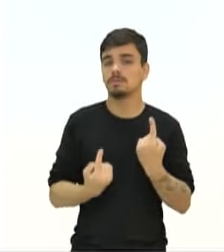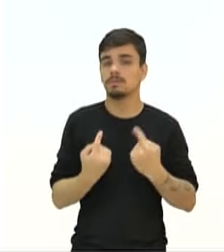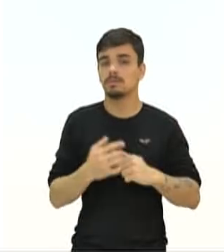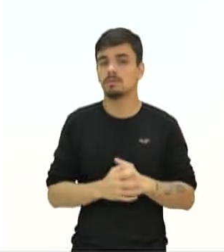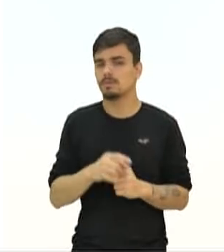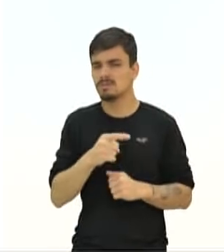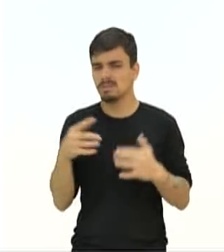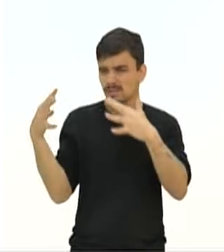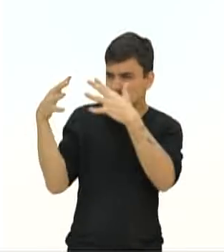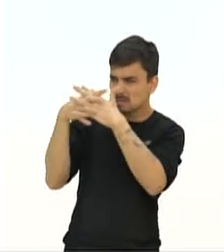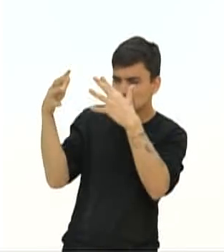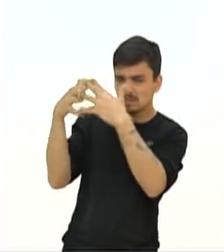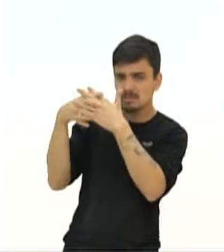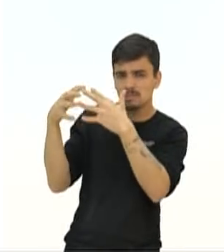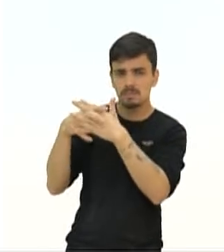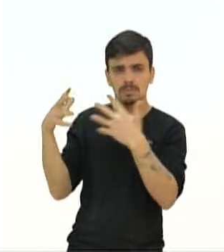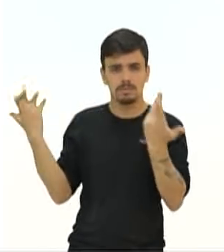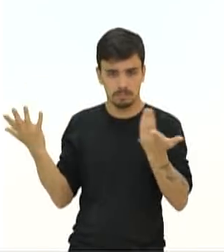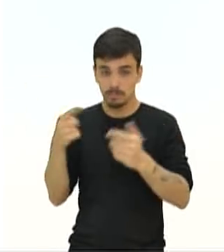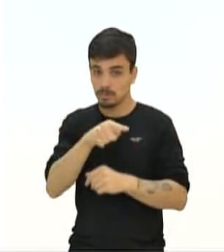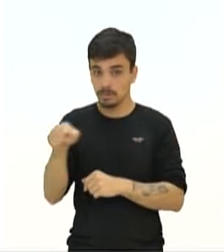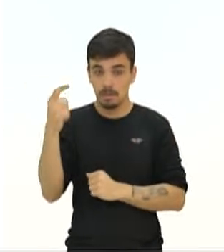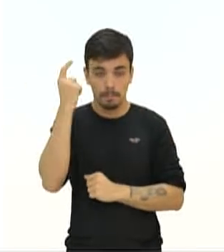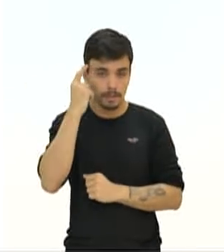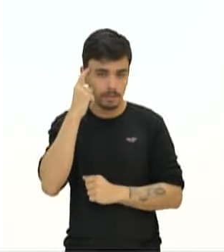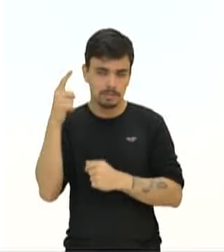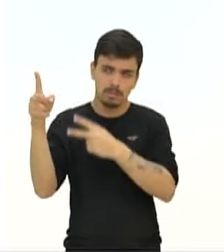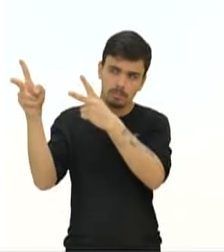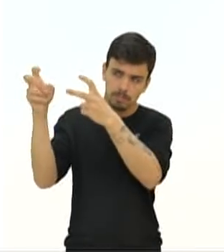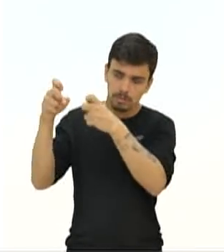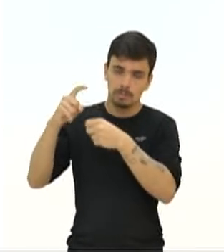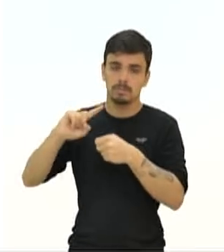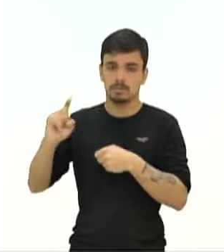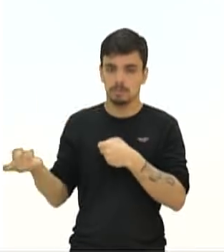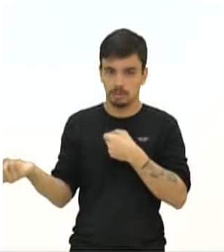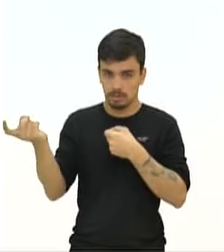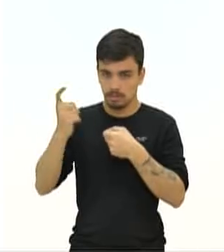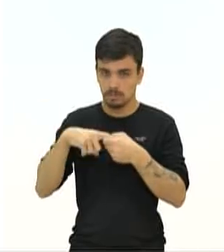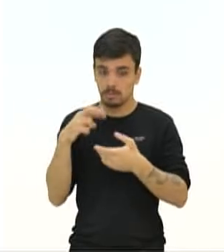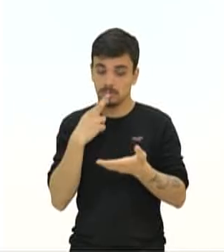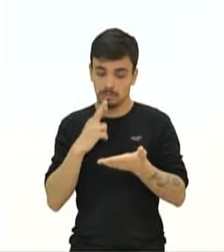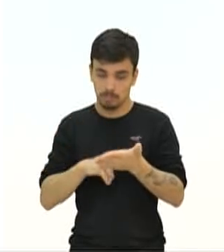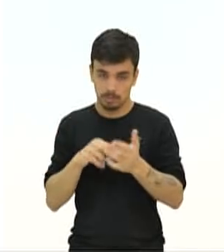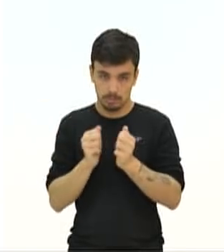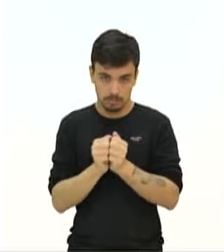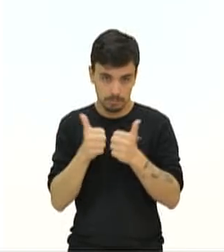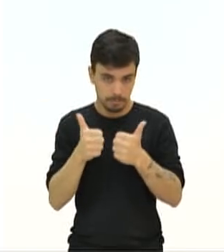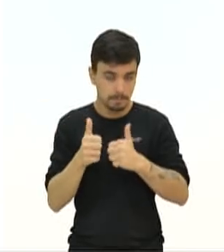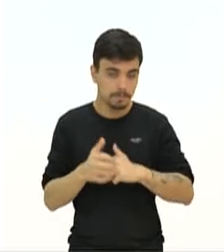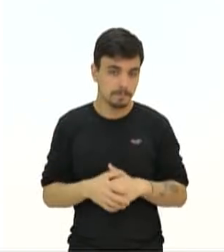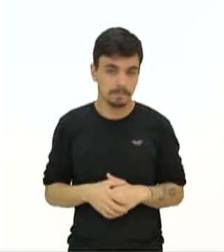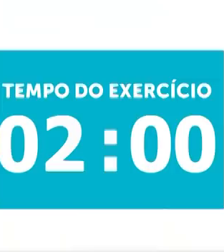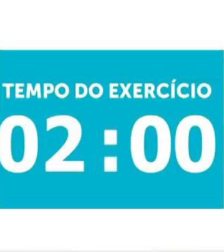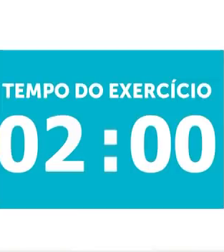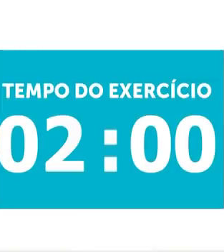confundiu aí a cabeça? Então tá, pensa, observa um pouquinho aí e daqui a pouquinho vocês me dão essa resposta.